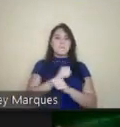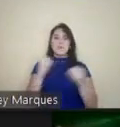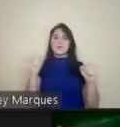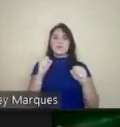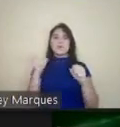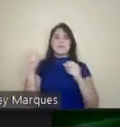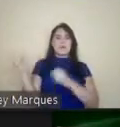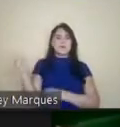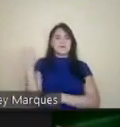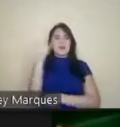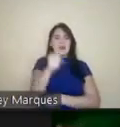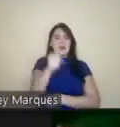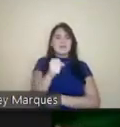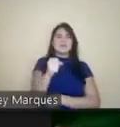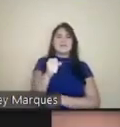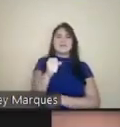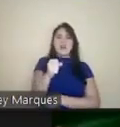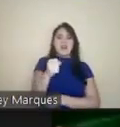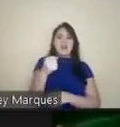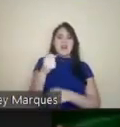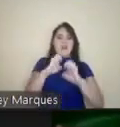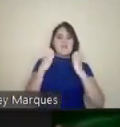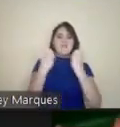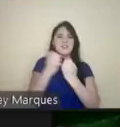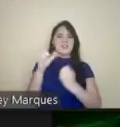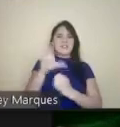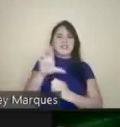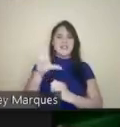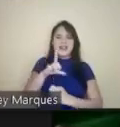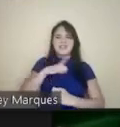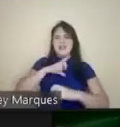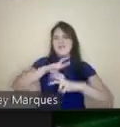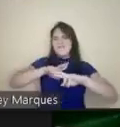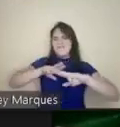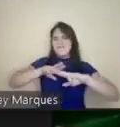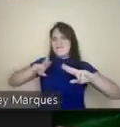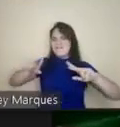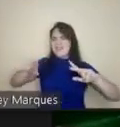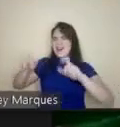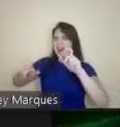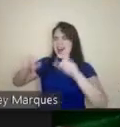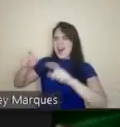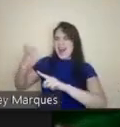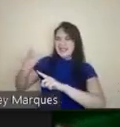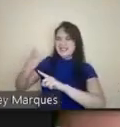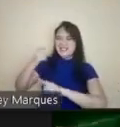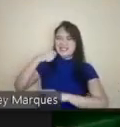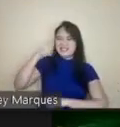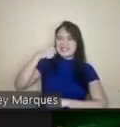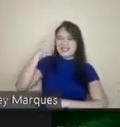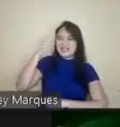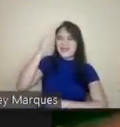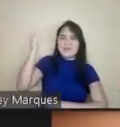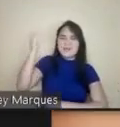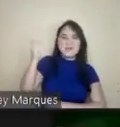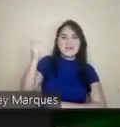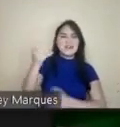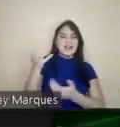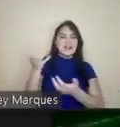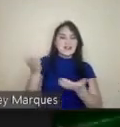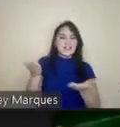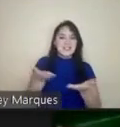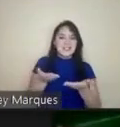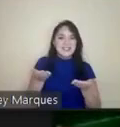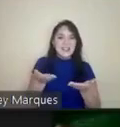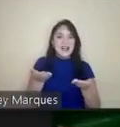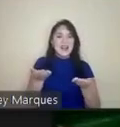próprio Chico Sá, o Marcelino Freire, a Elisa Lucinda, Chico César, ou seja, artistas que eu pude tê-los comigo durante uma hora